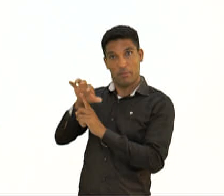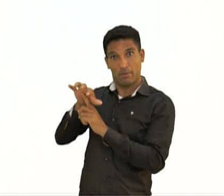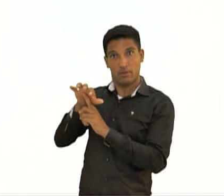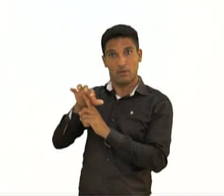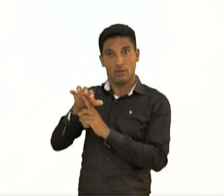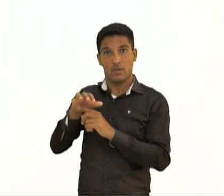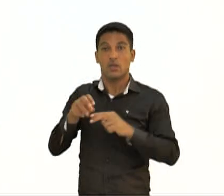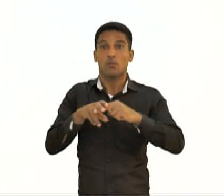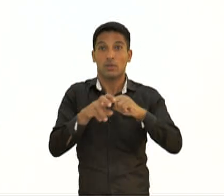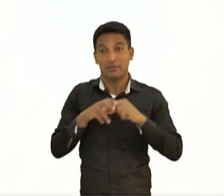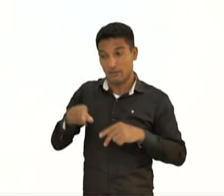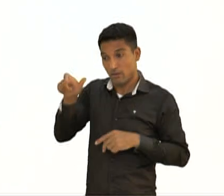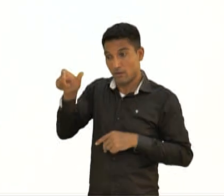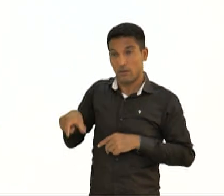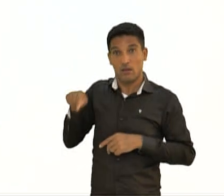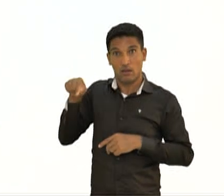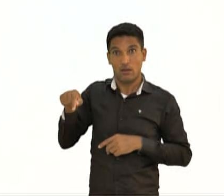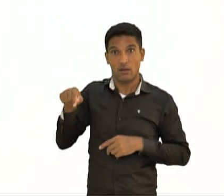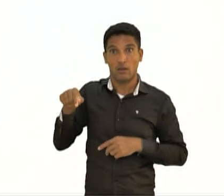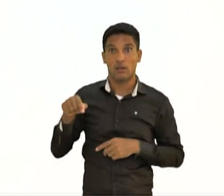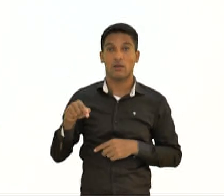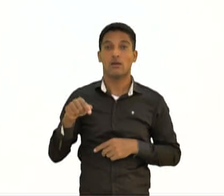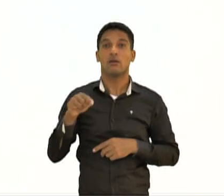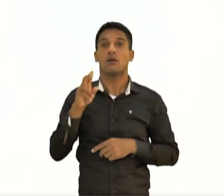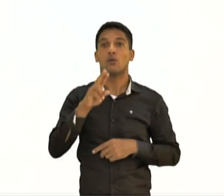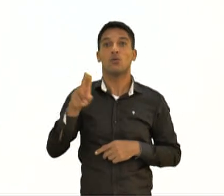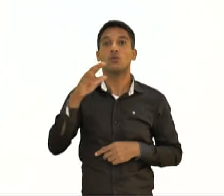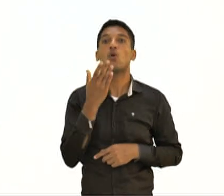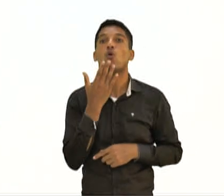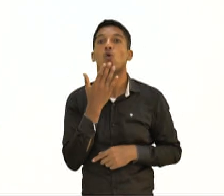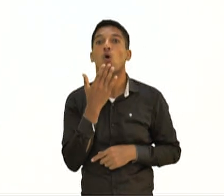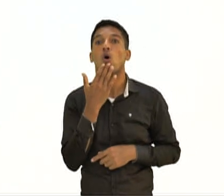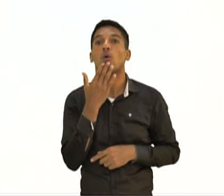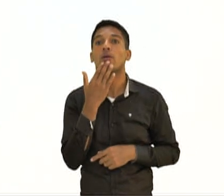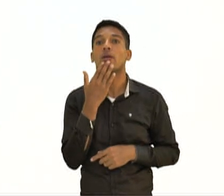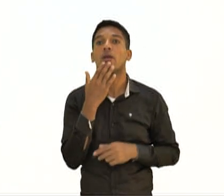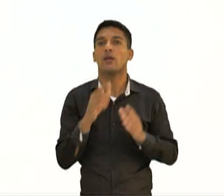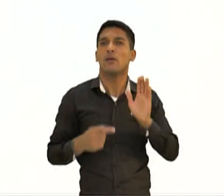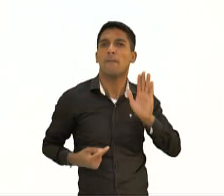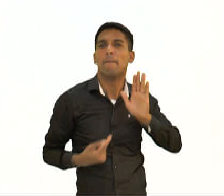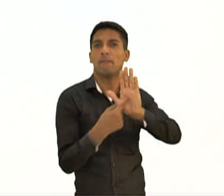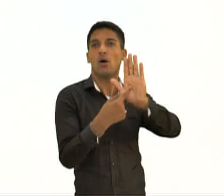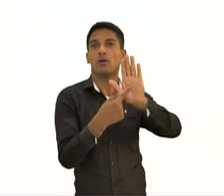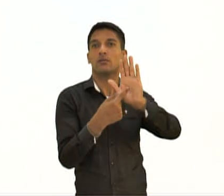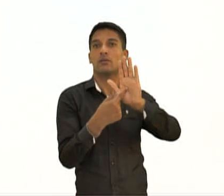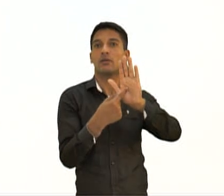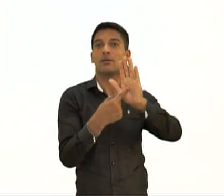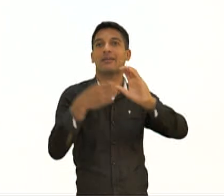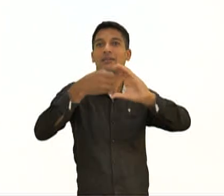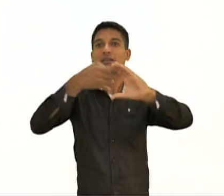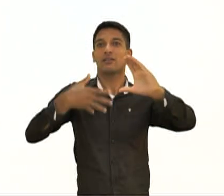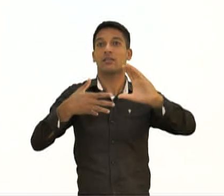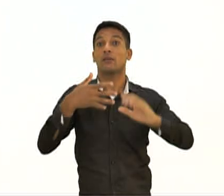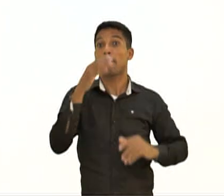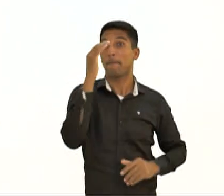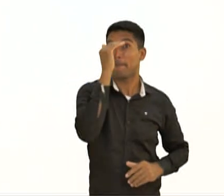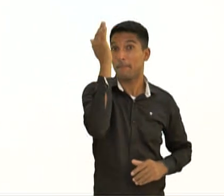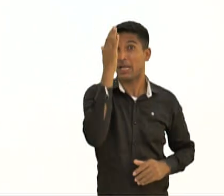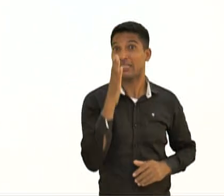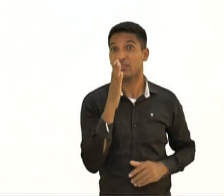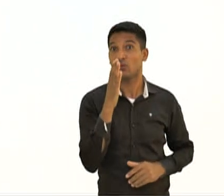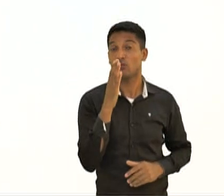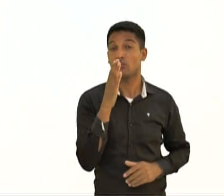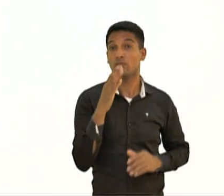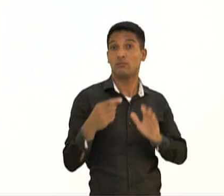Tarsila Amaral usa, realmente elas trazem muita questão do Brasil, né? A gente tem essa sugestão nas pinturas dela. E tem uma